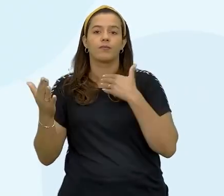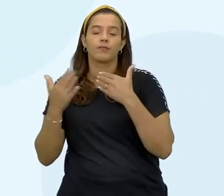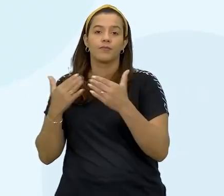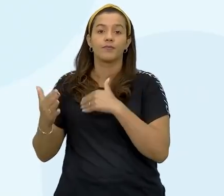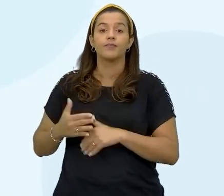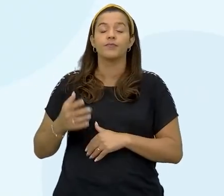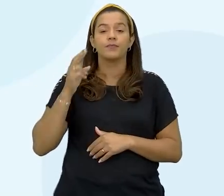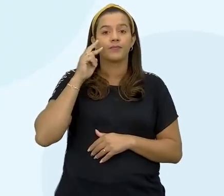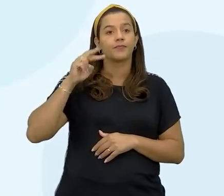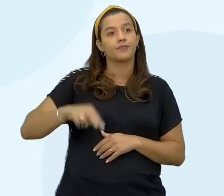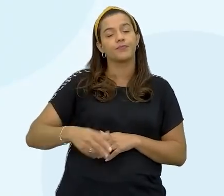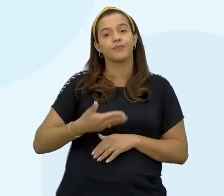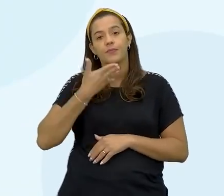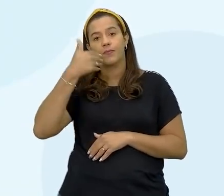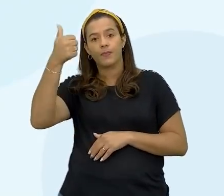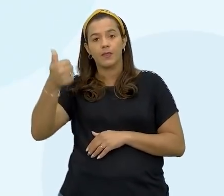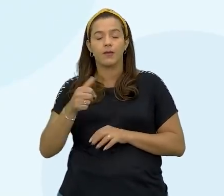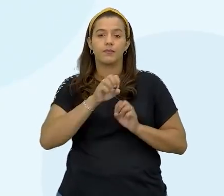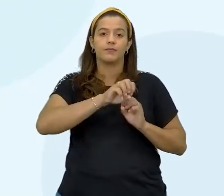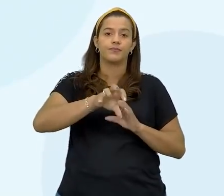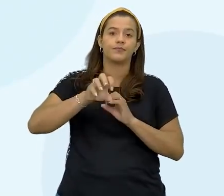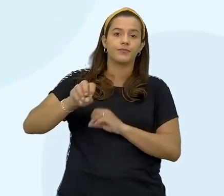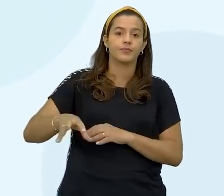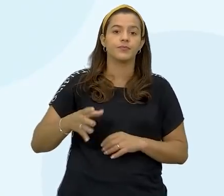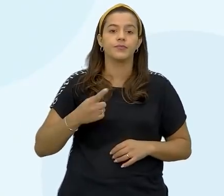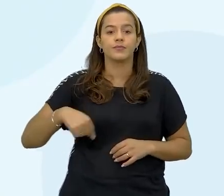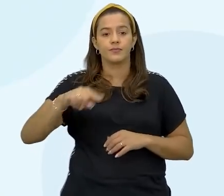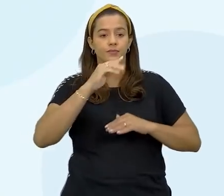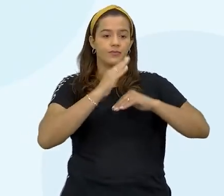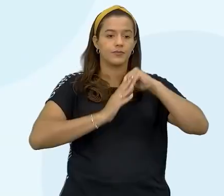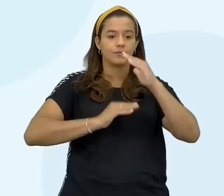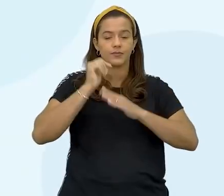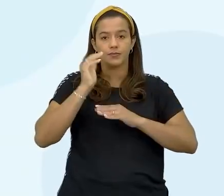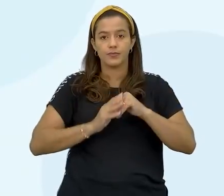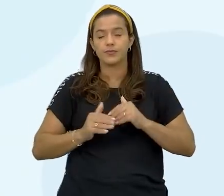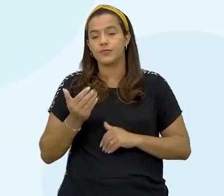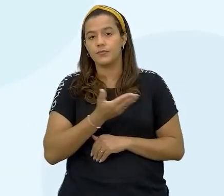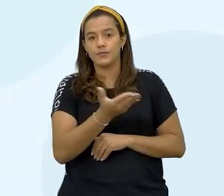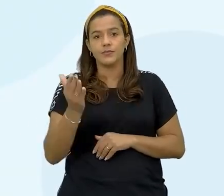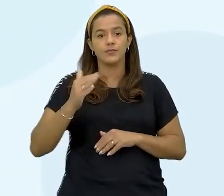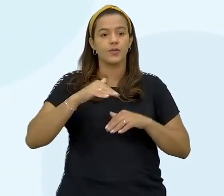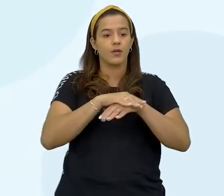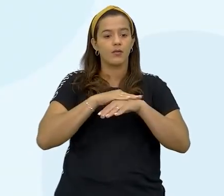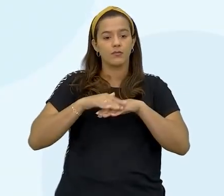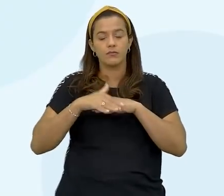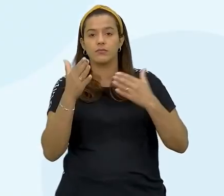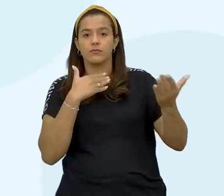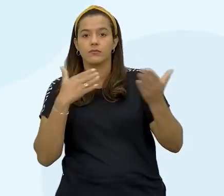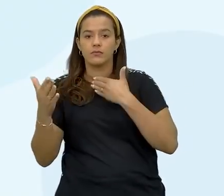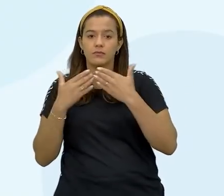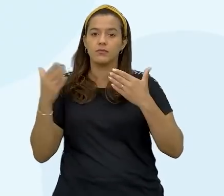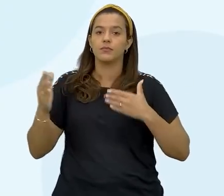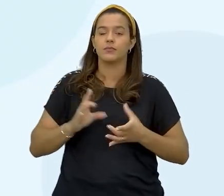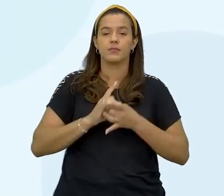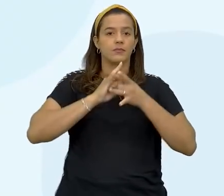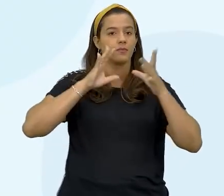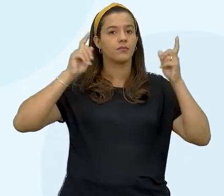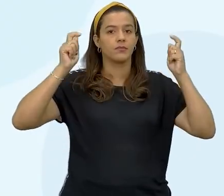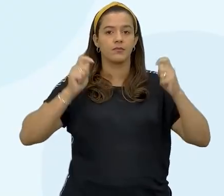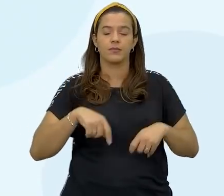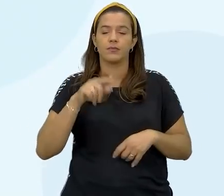para ver a melhor didática, a melhor prática, as habilidades que vocês conversam, que conseguem dialogar, enfim.